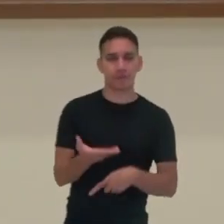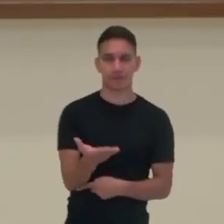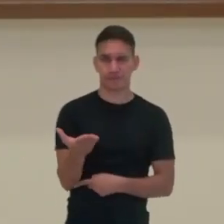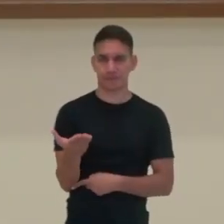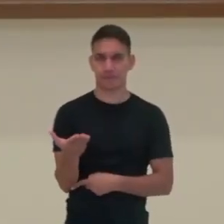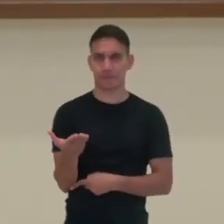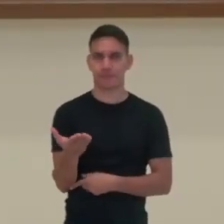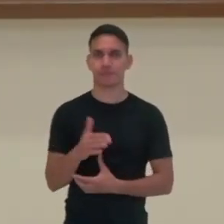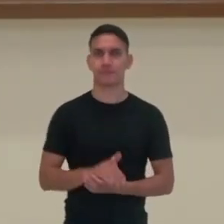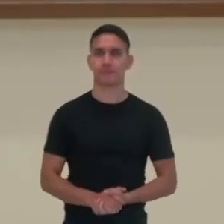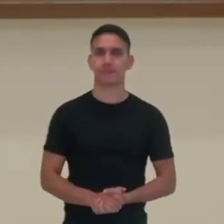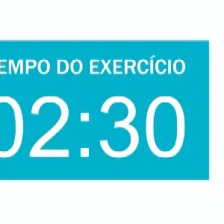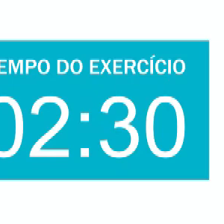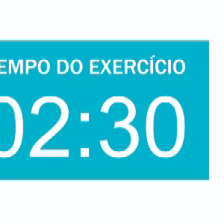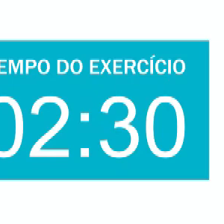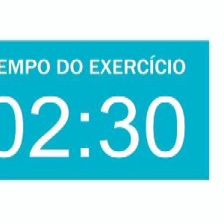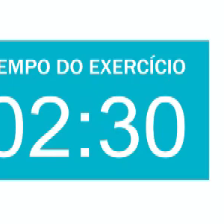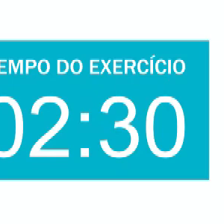com vocês.